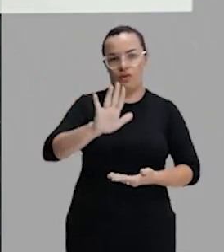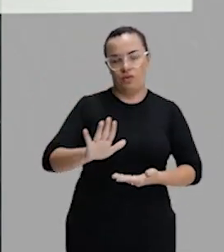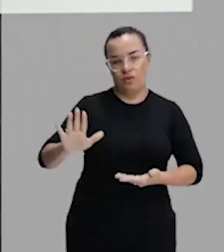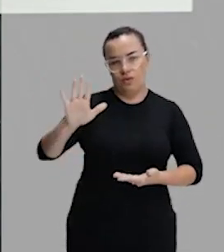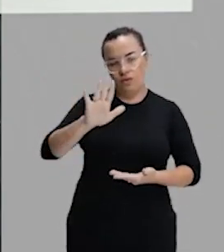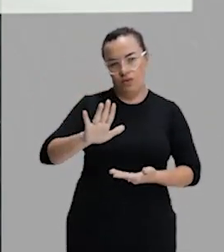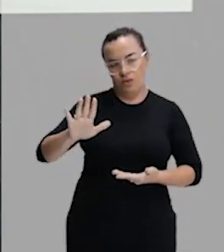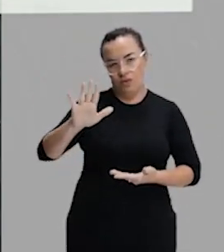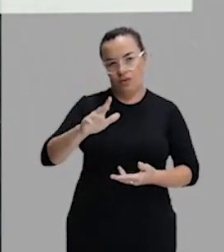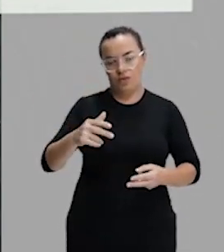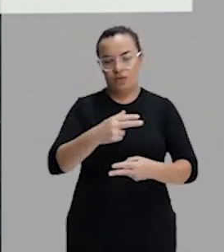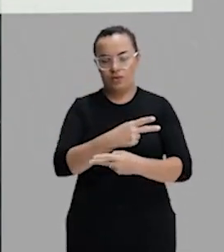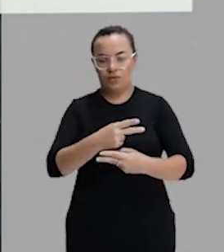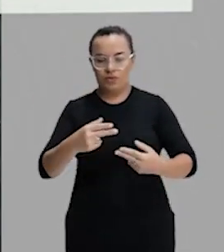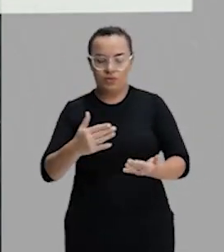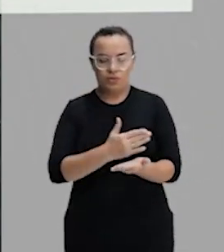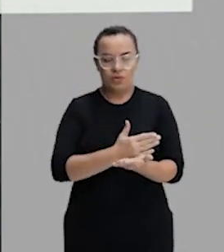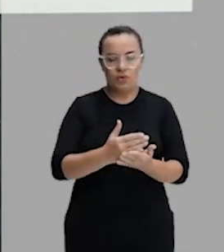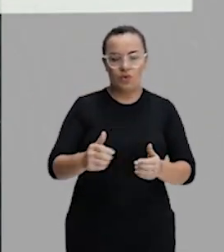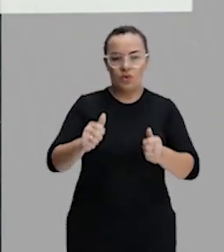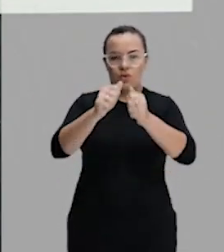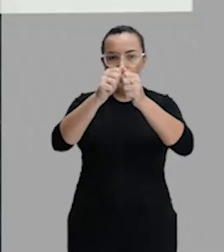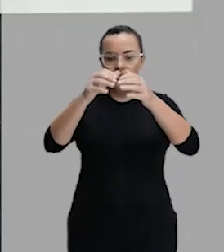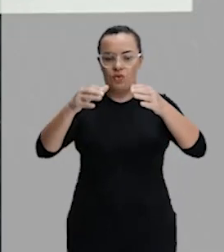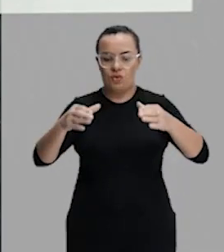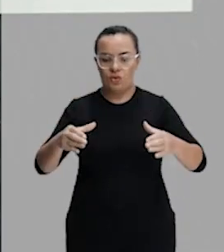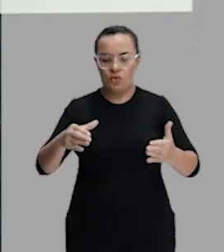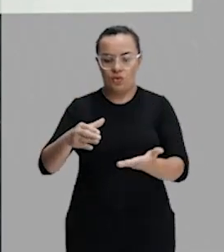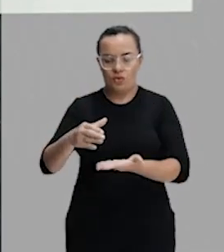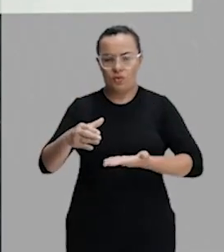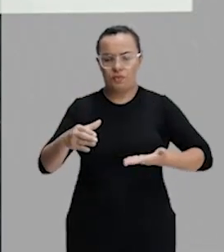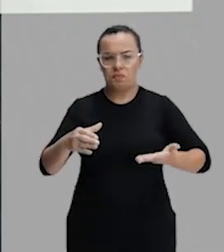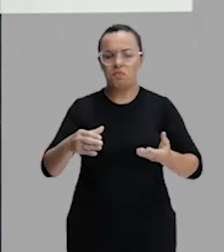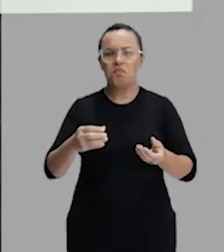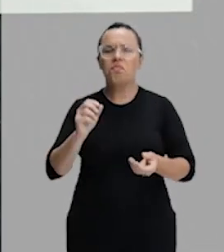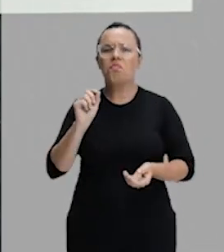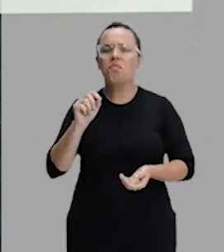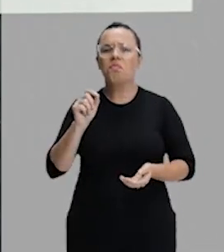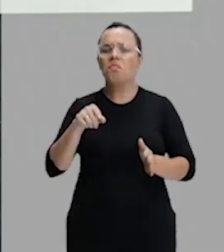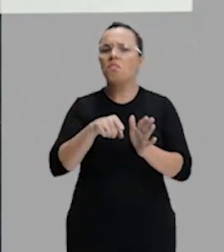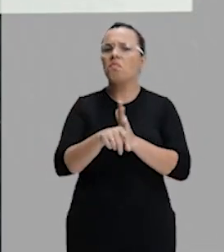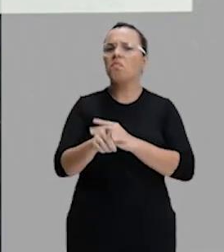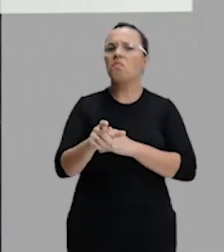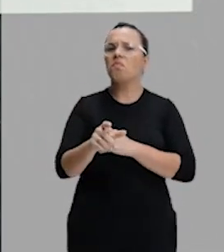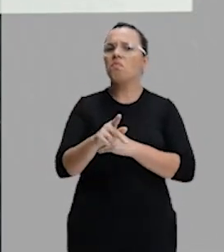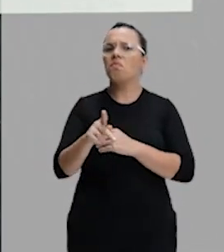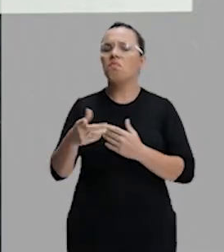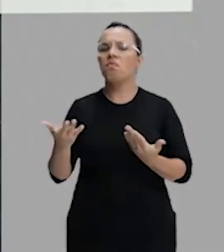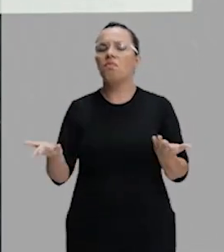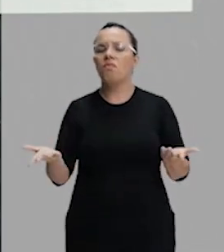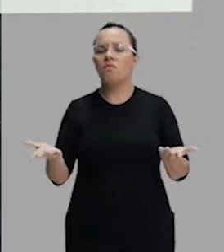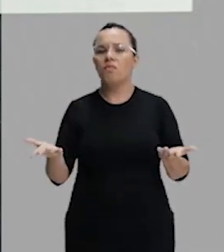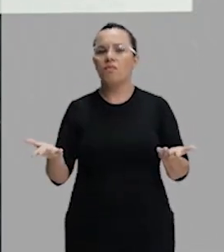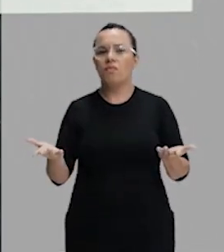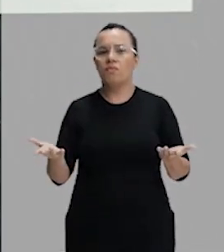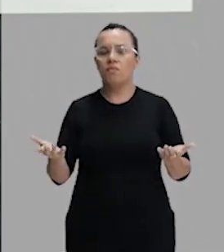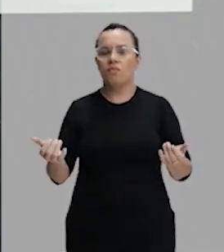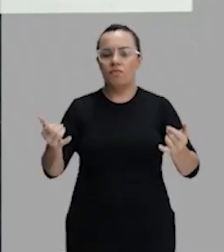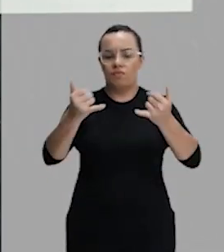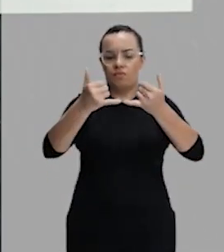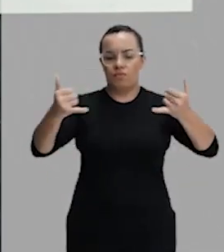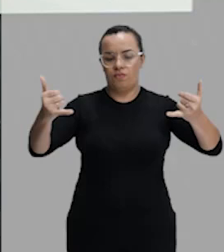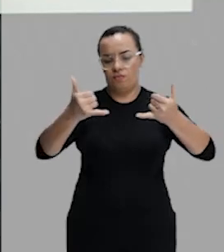são tirados a partir do cone. Como assim, professor? Você vai fazendo seções, seccionando o